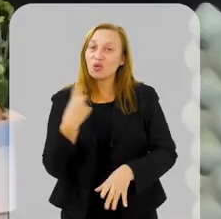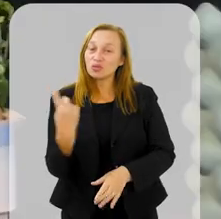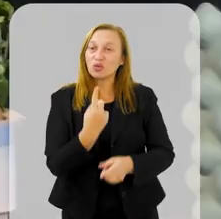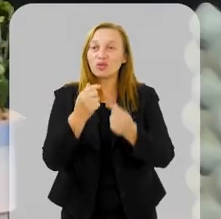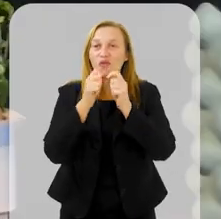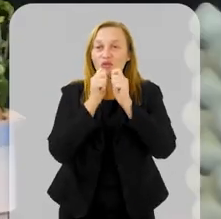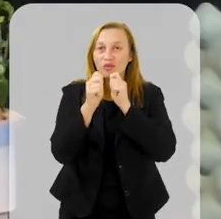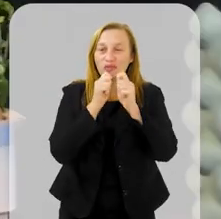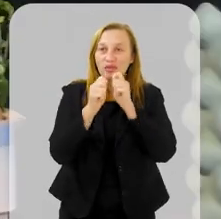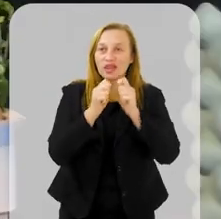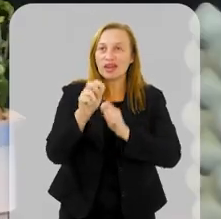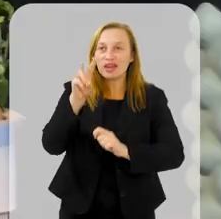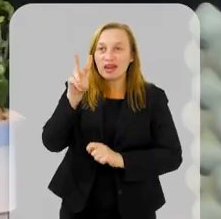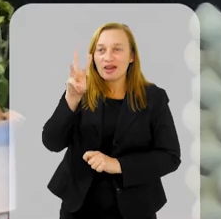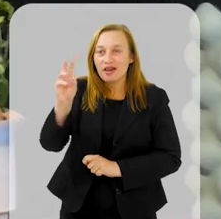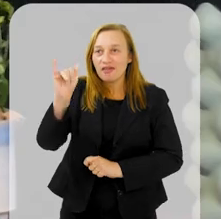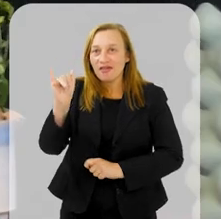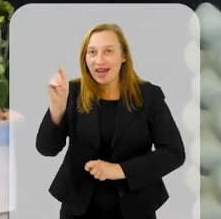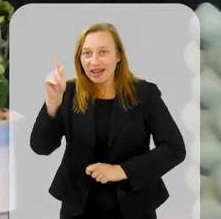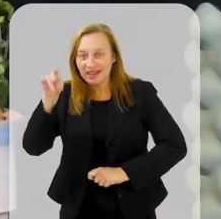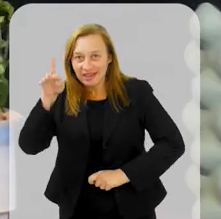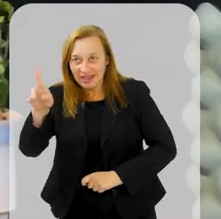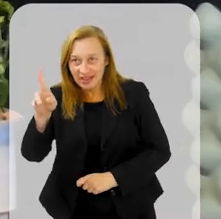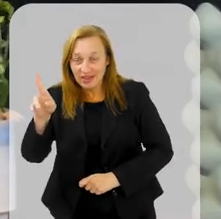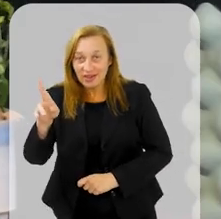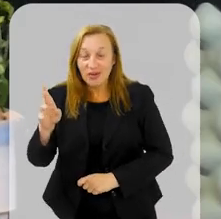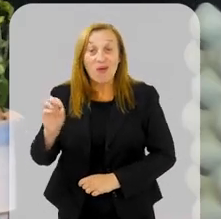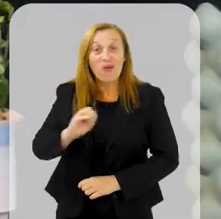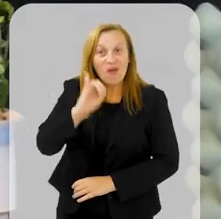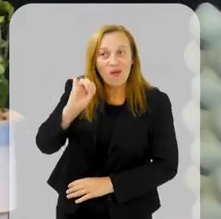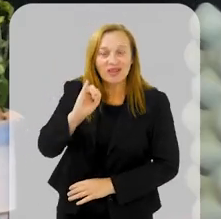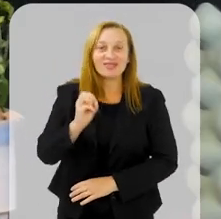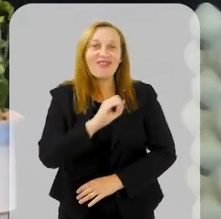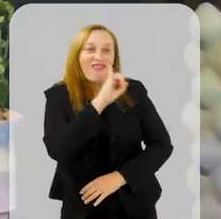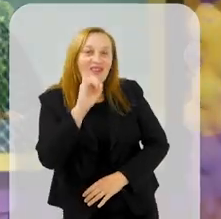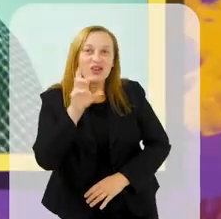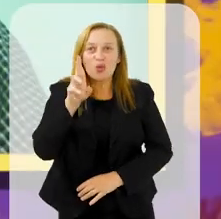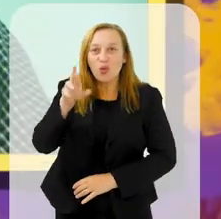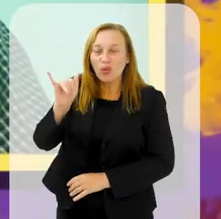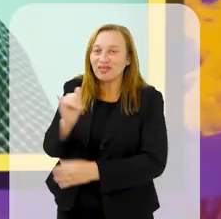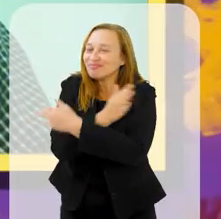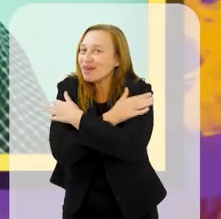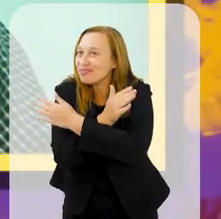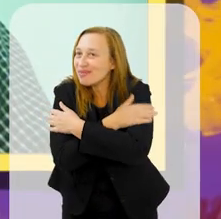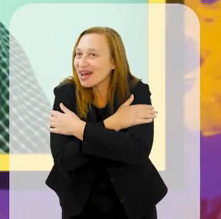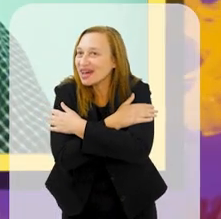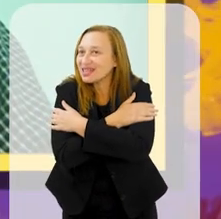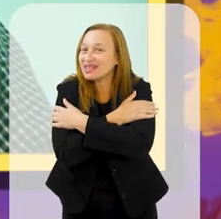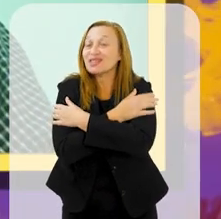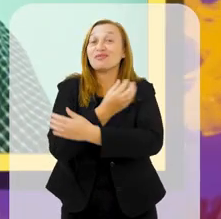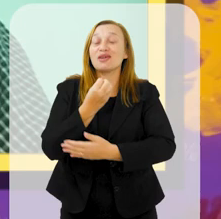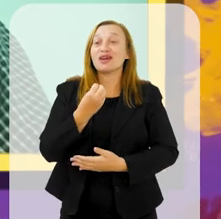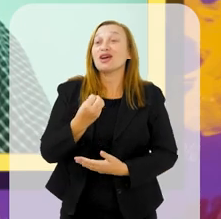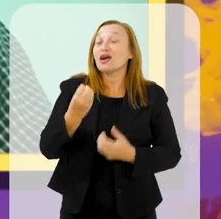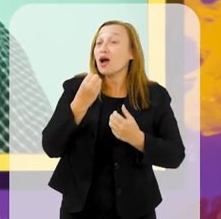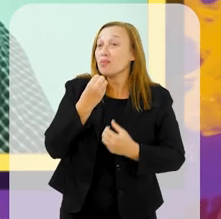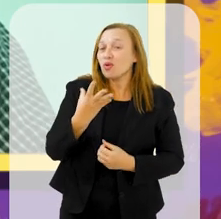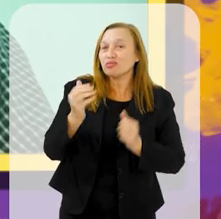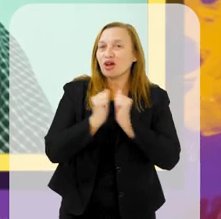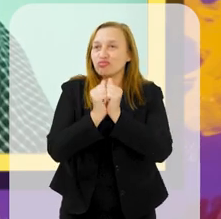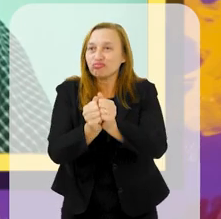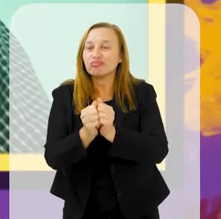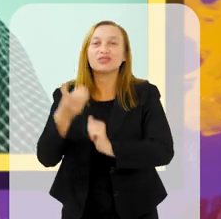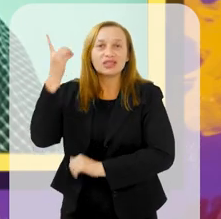gente o jornalista Wagner Menezes. Alô, Wagner. Alô, Rui Guilherme, um grande abraço. Prazer estar com o senhor